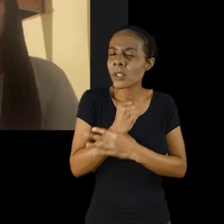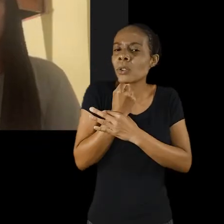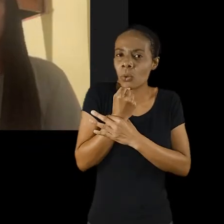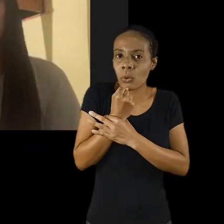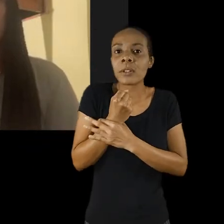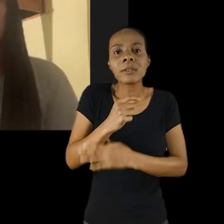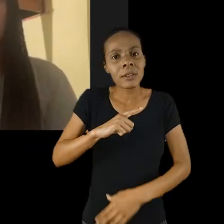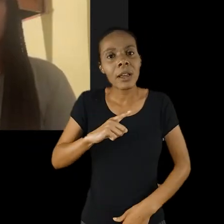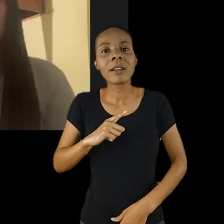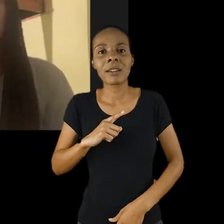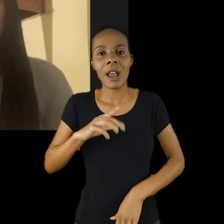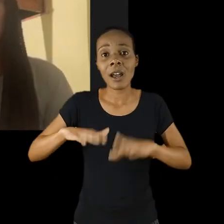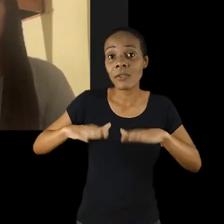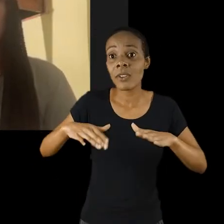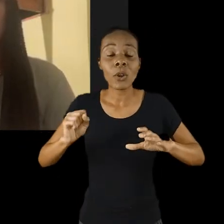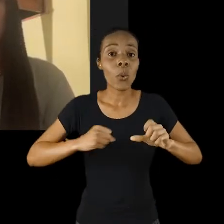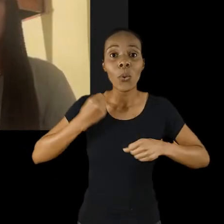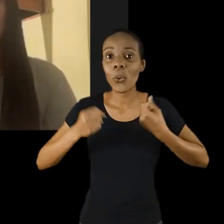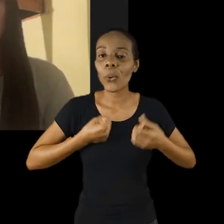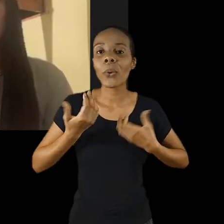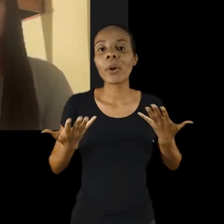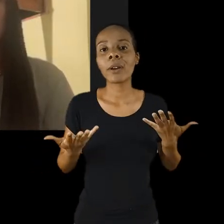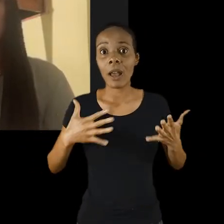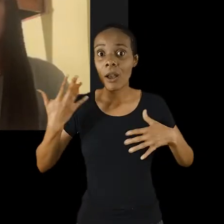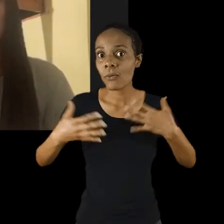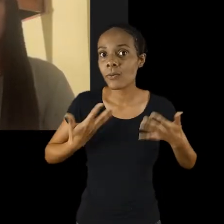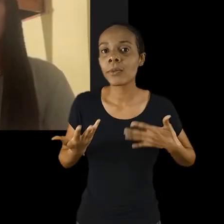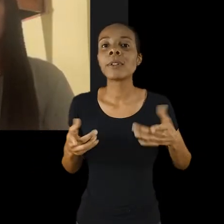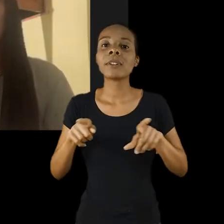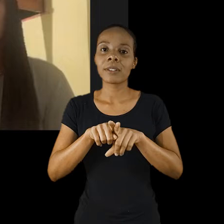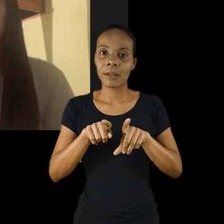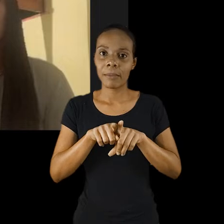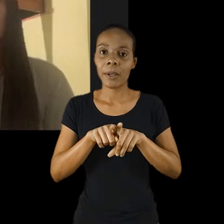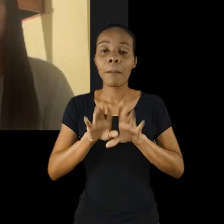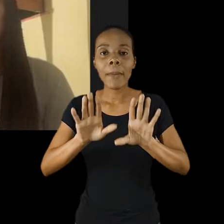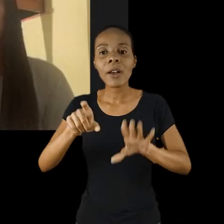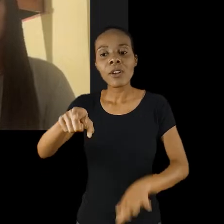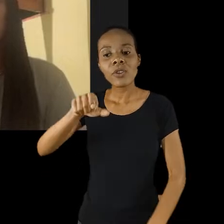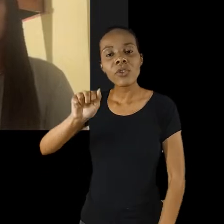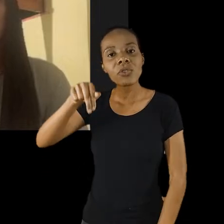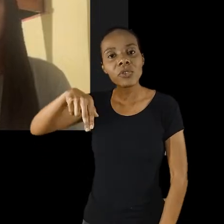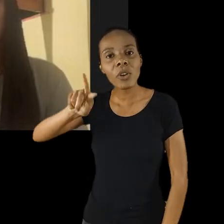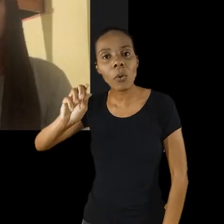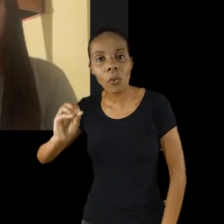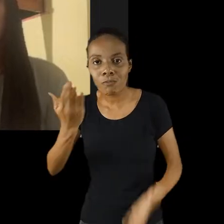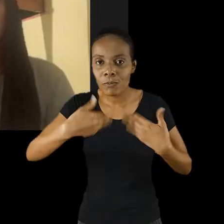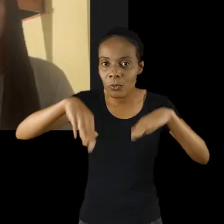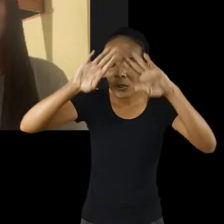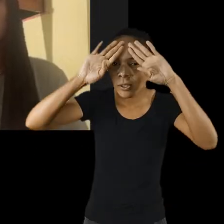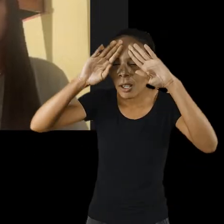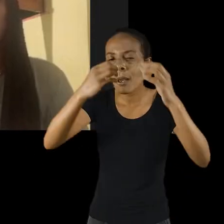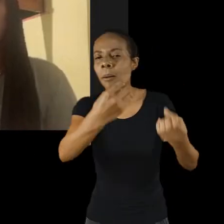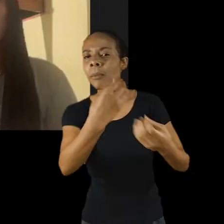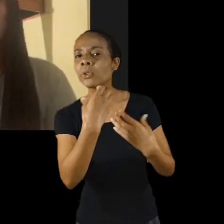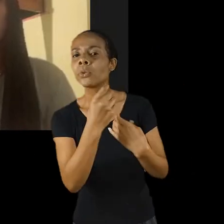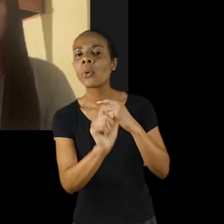nossas disforias, as nossas euforias também, né? Mas Xangô que me ensinou que, através da justiça,